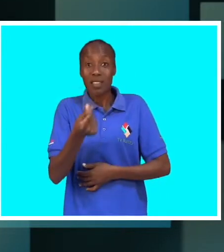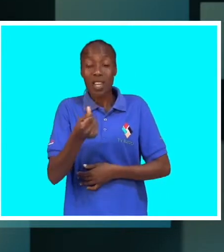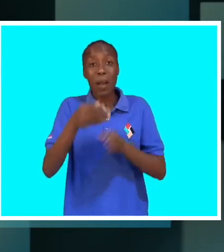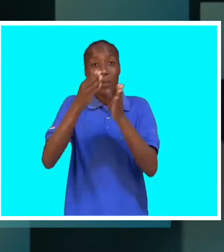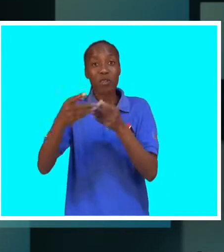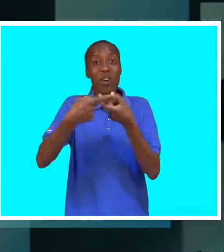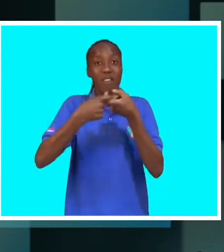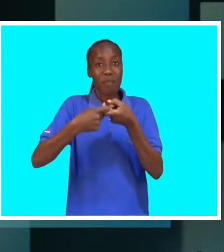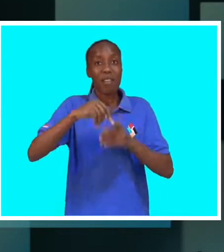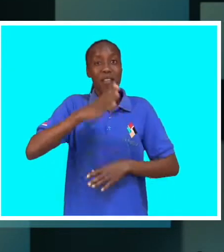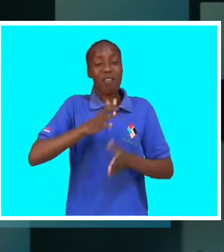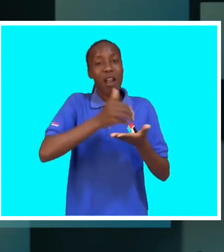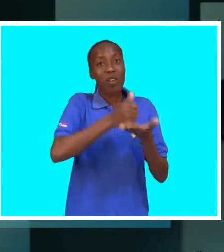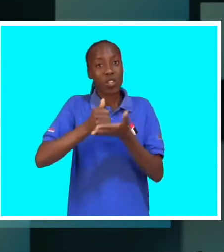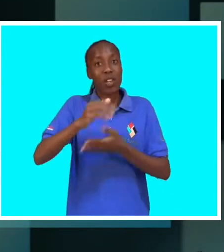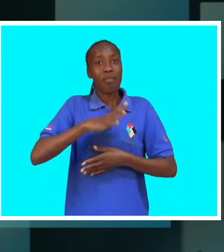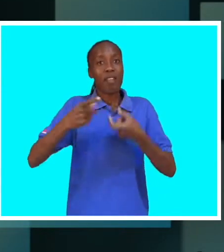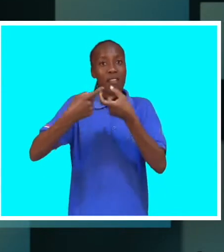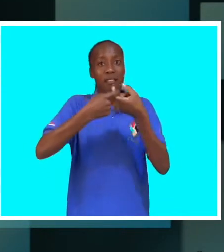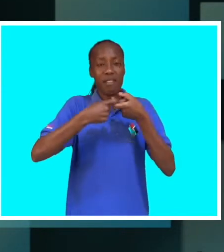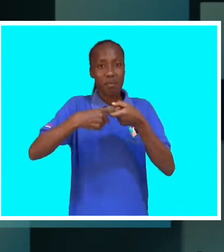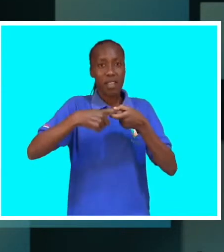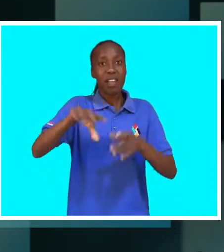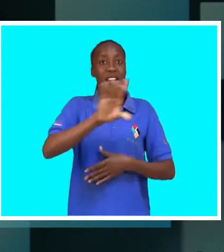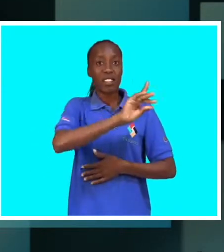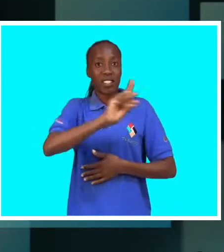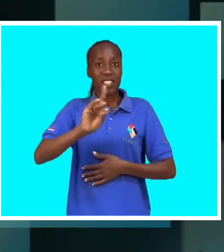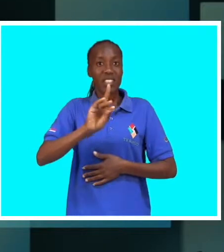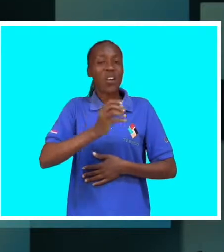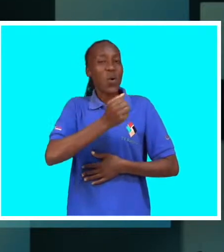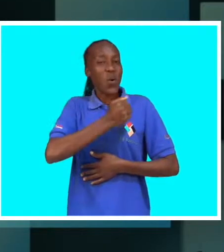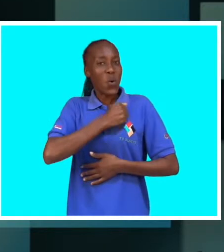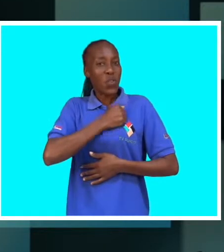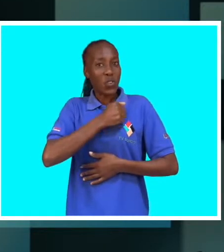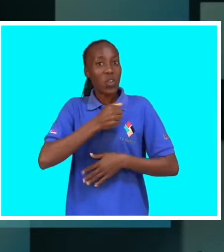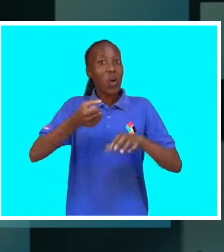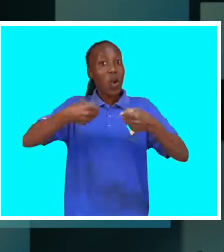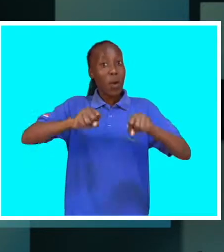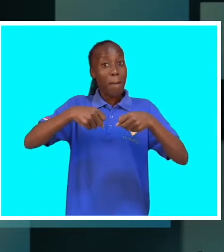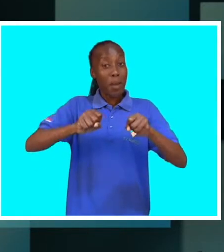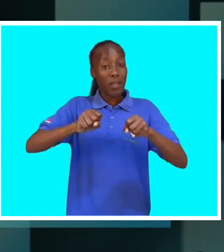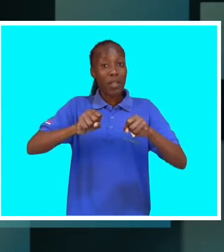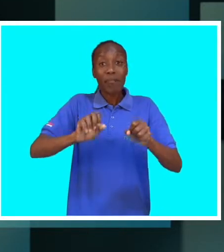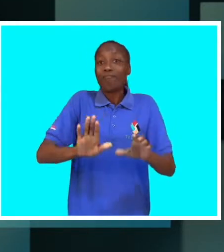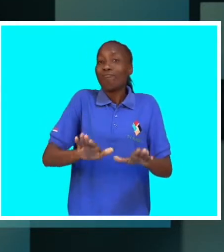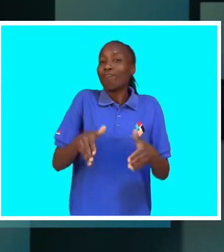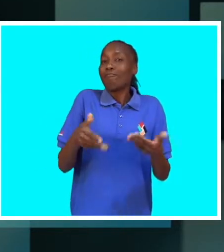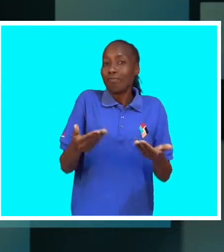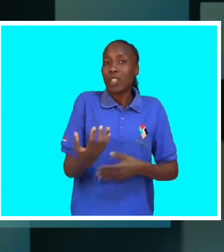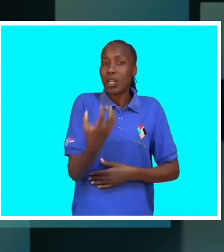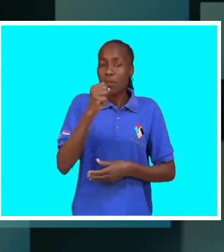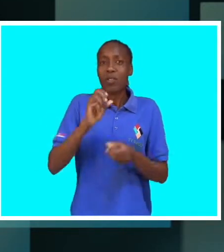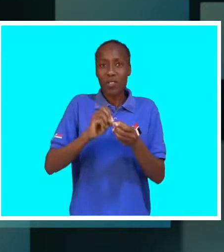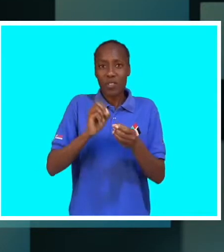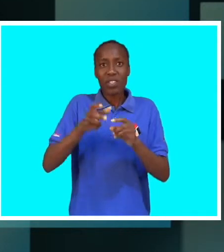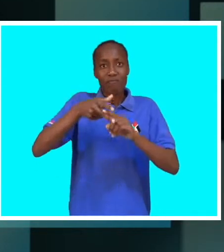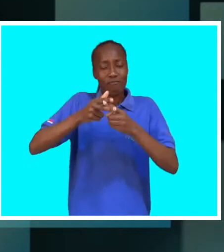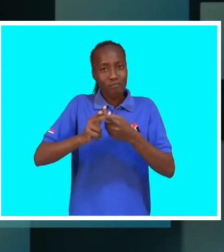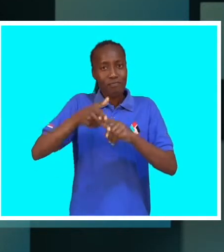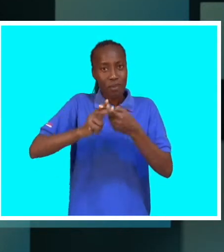nós temos família não deficiente, queremos, gostamos dessa mota, sem a confusão. Eu posso